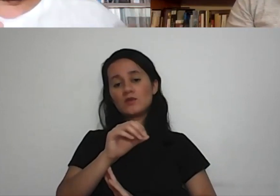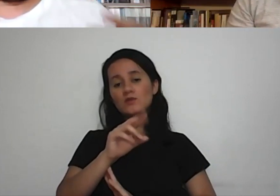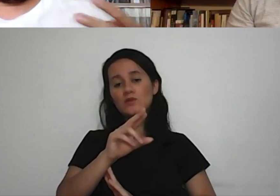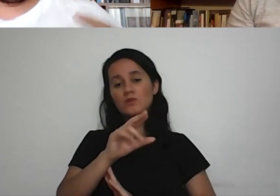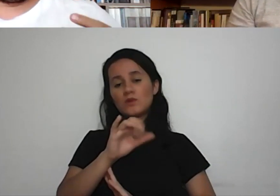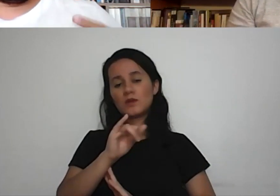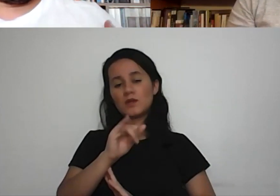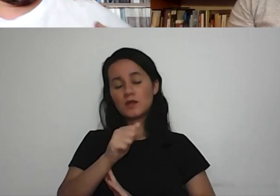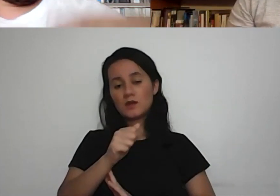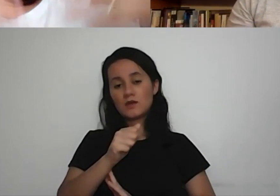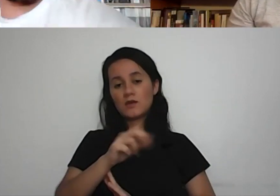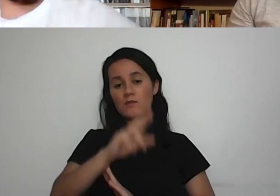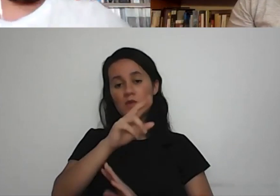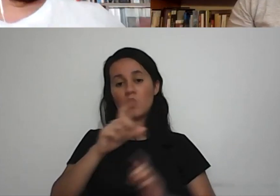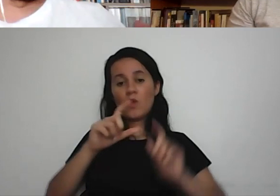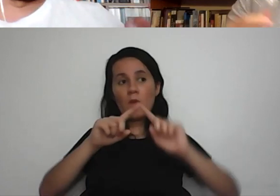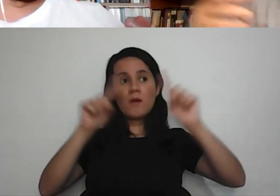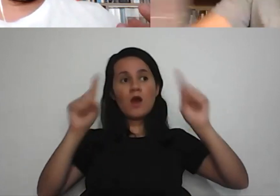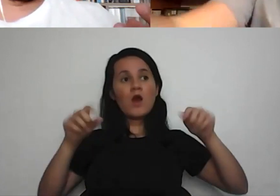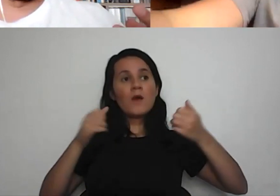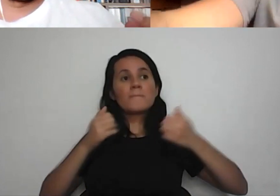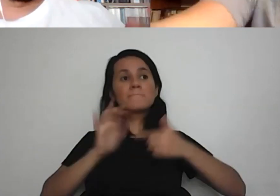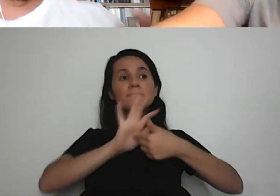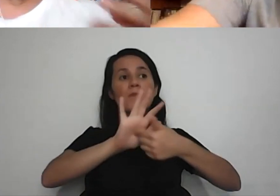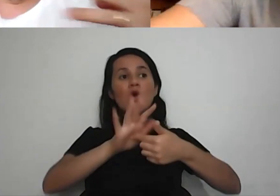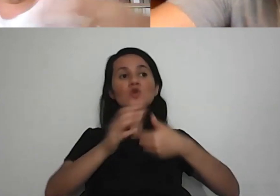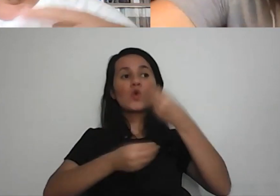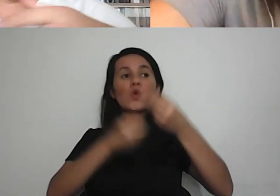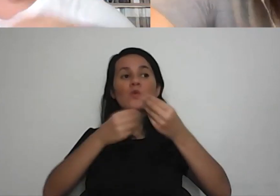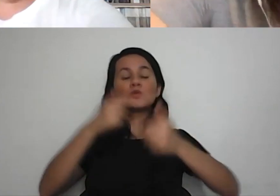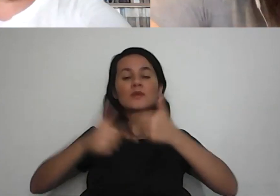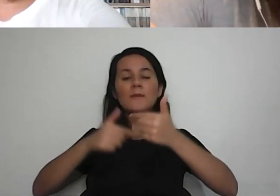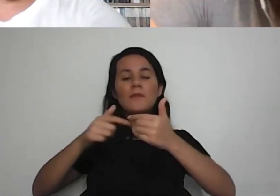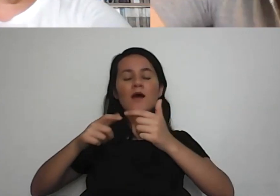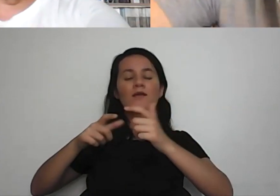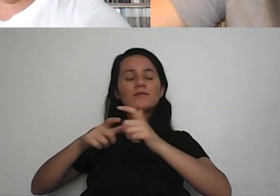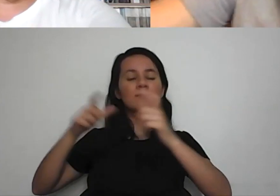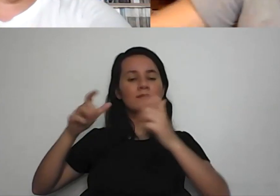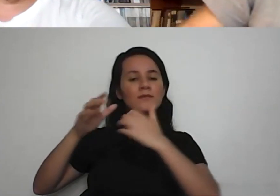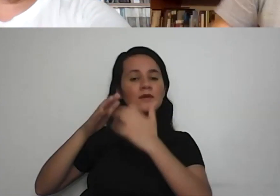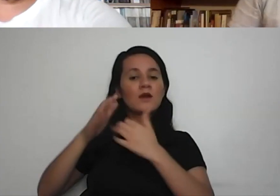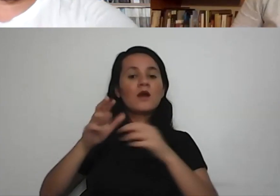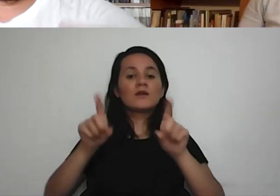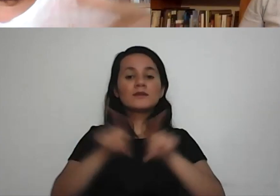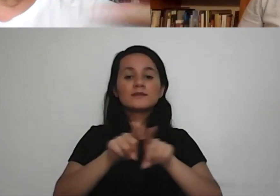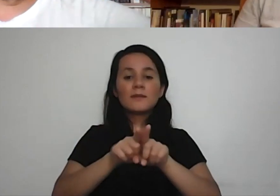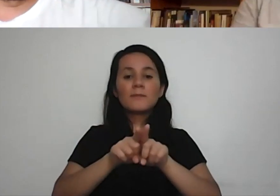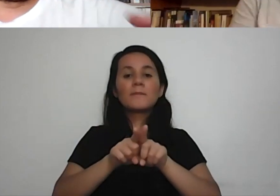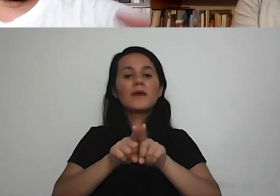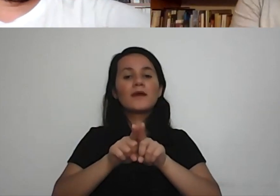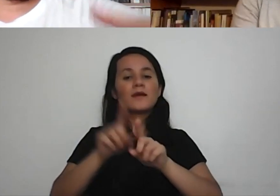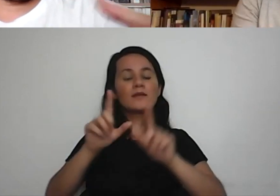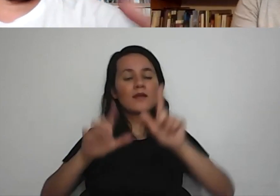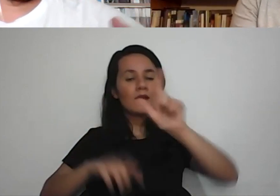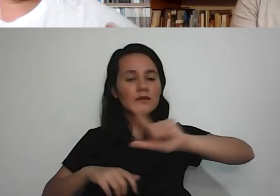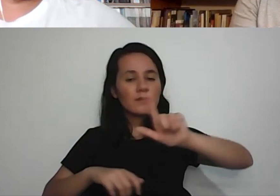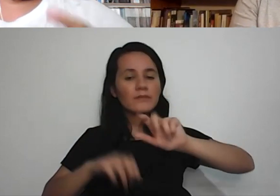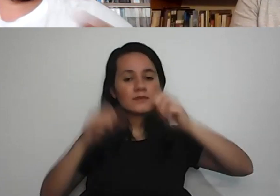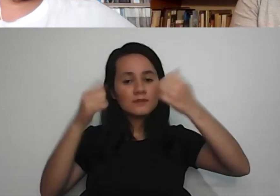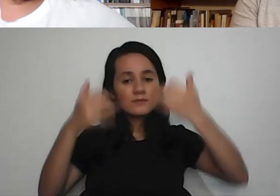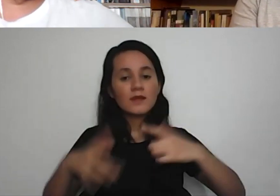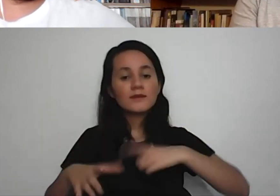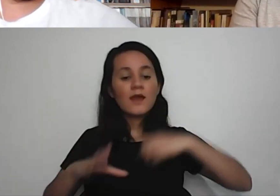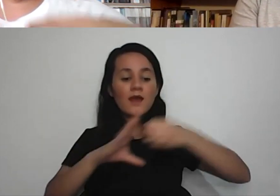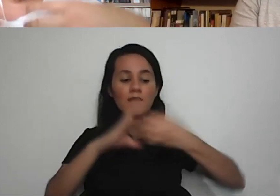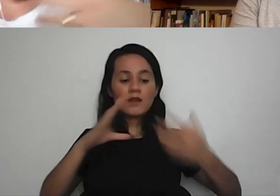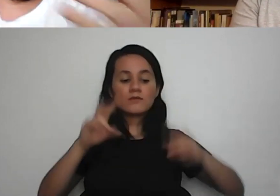cena literária, o mercado editorial e o perfil da comunidade, do lugar onde ele está, né? Das características